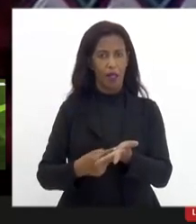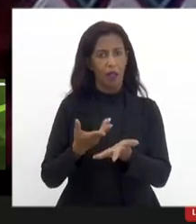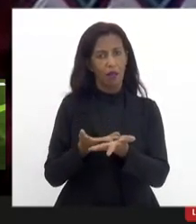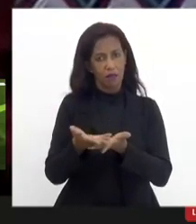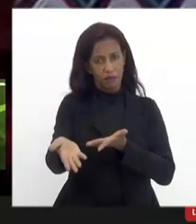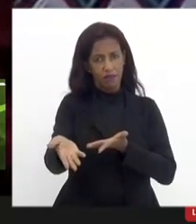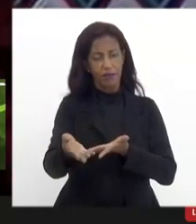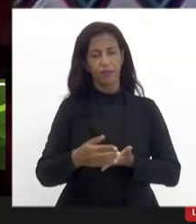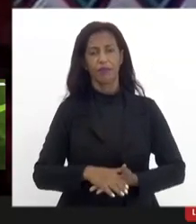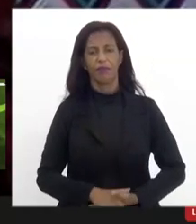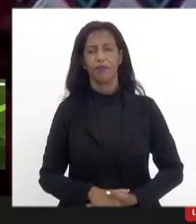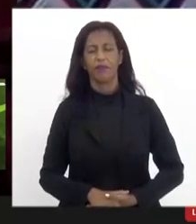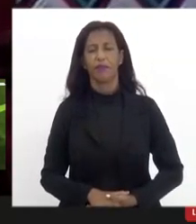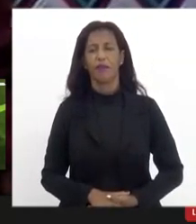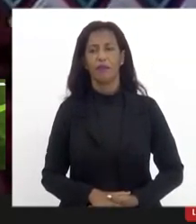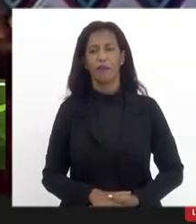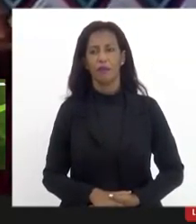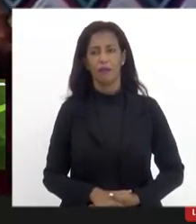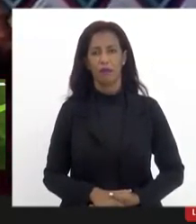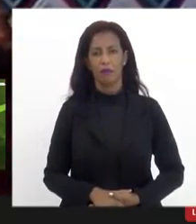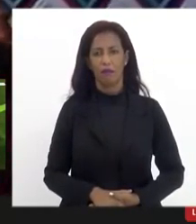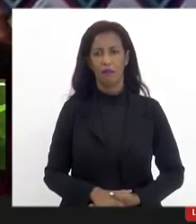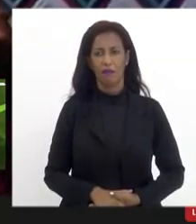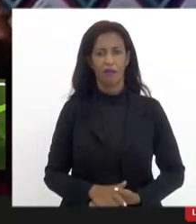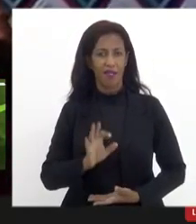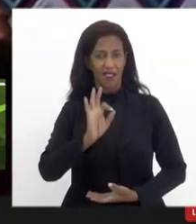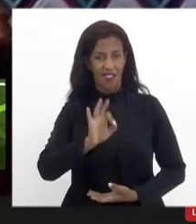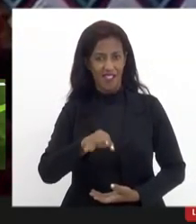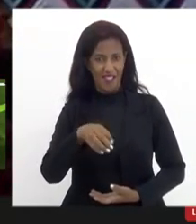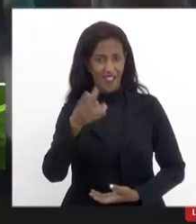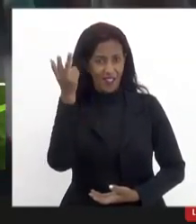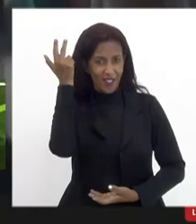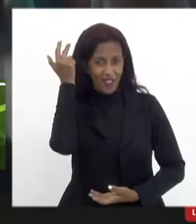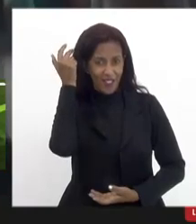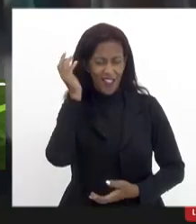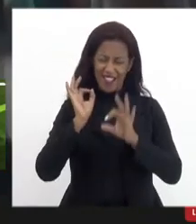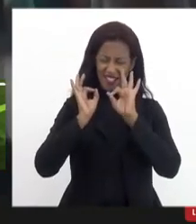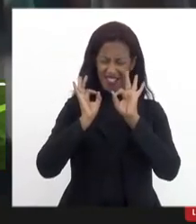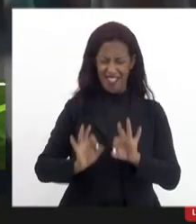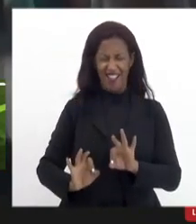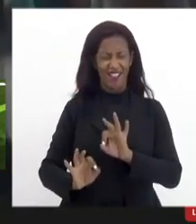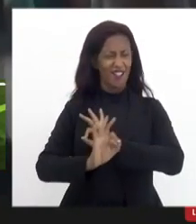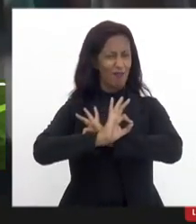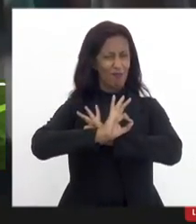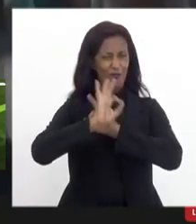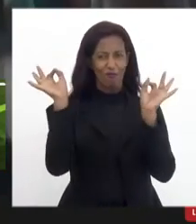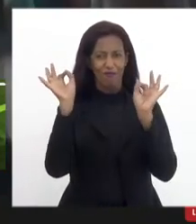encaminhar. Não é isso, deputado Eliomar? Fechou? Com certeza absoluta.